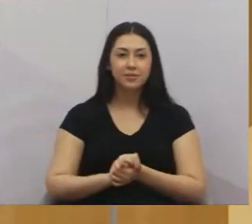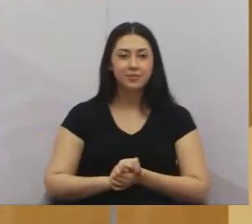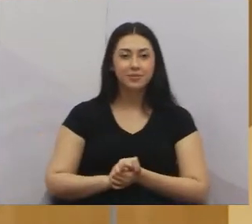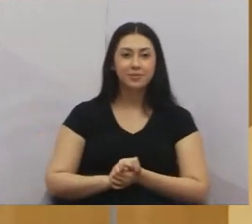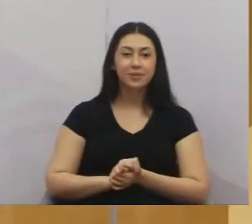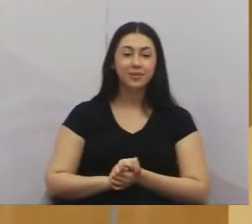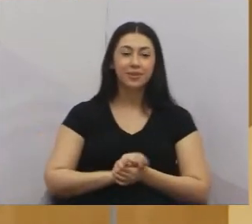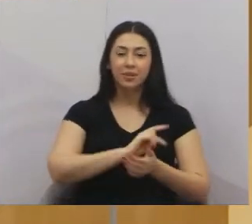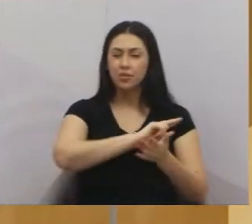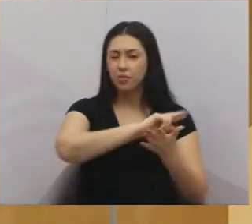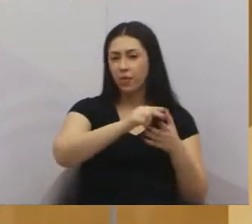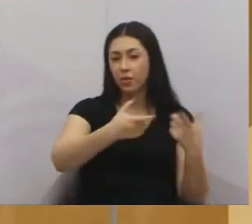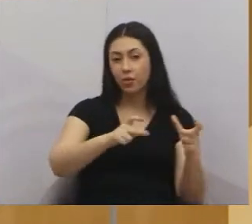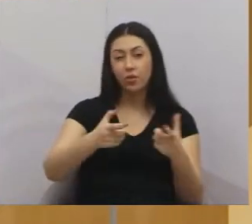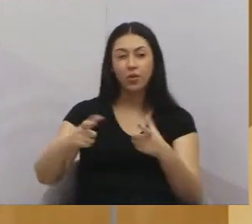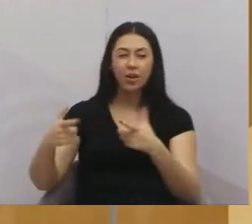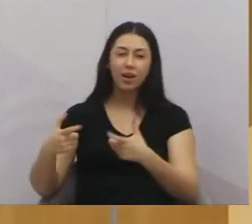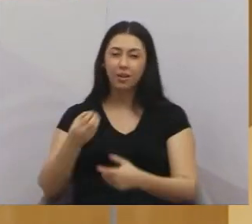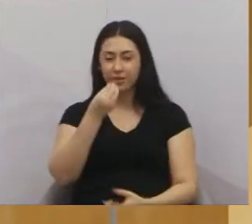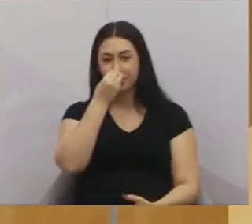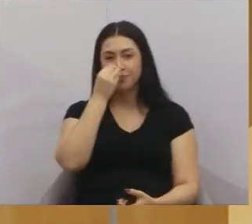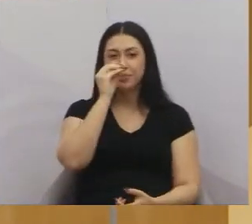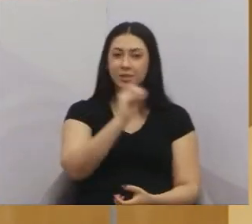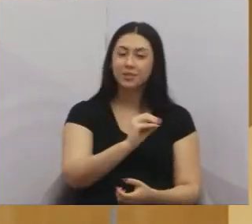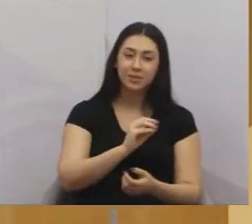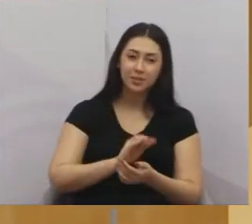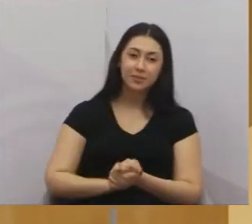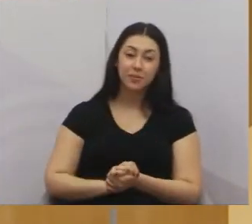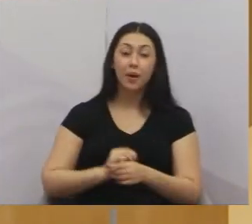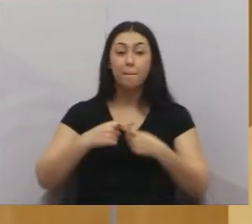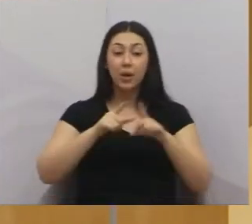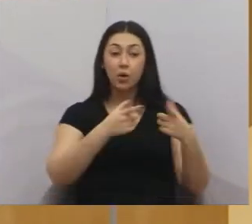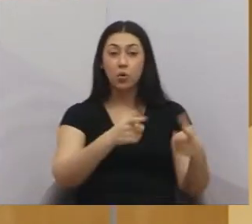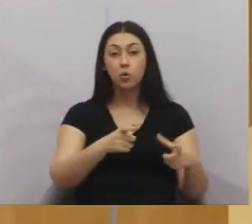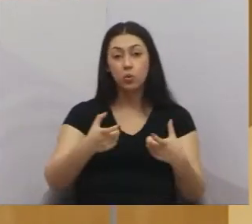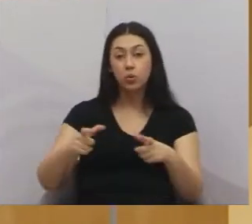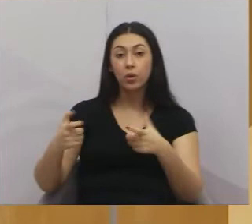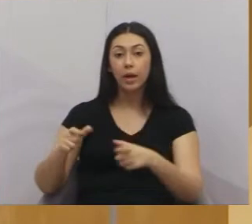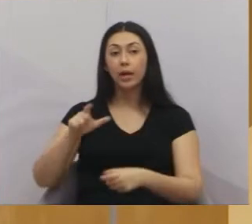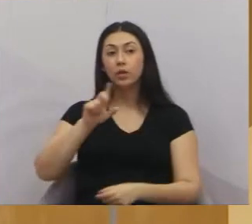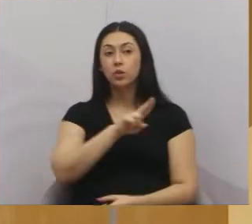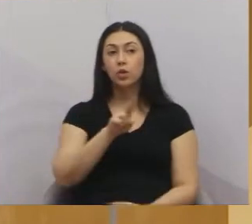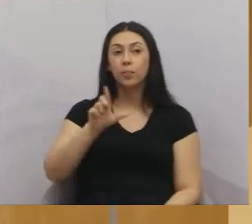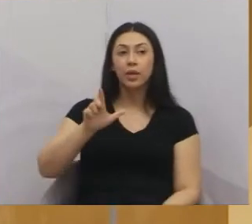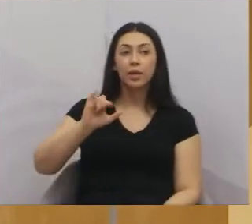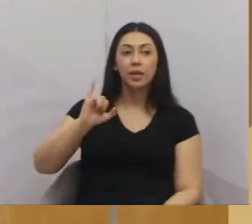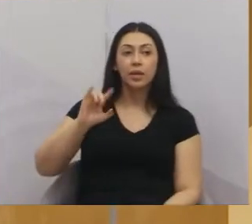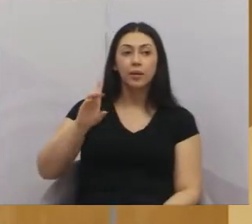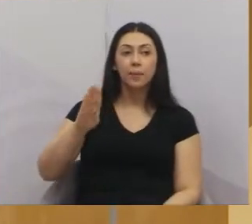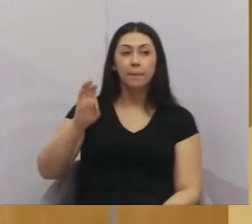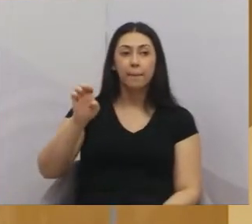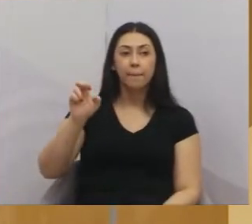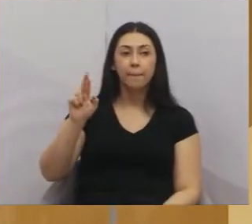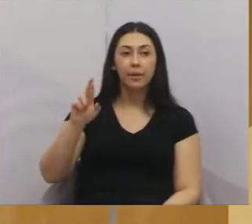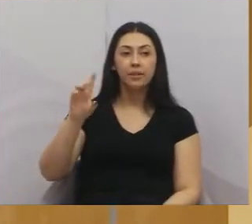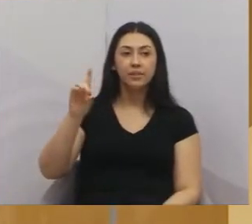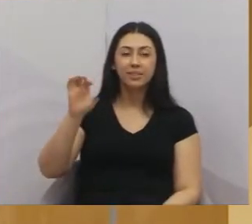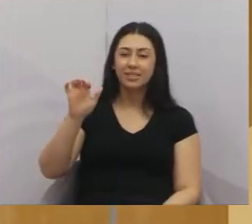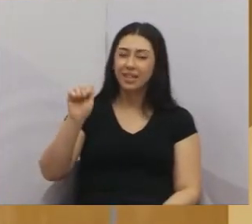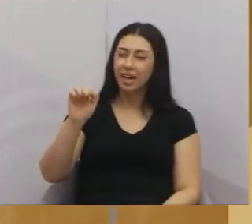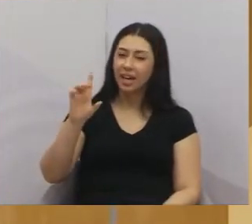estão num estado de abandono. Mas o Espaço Liberdade, aqui na região central, eu